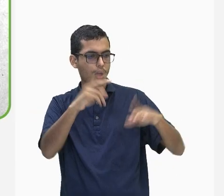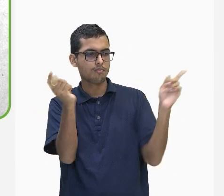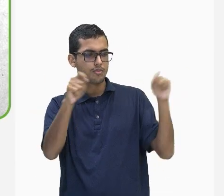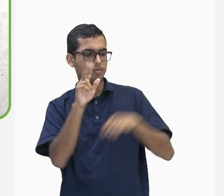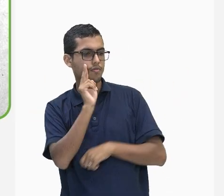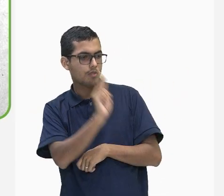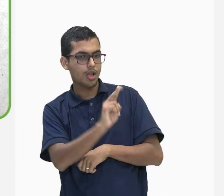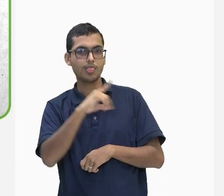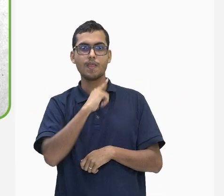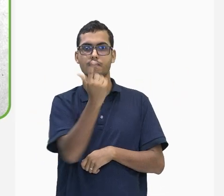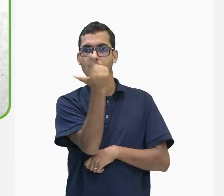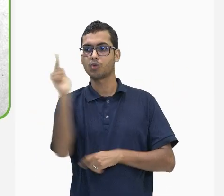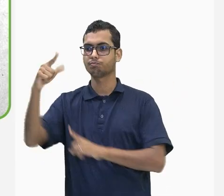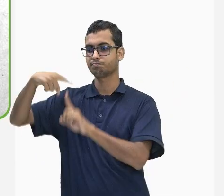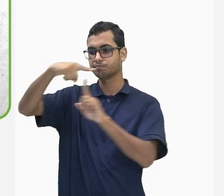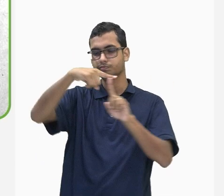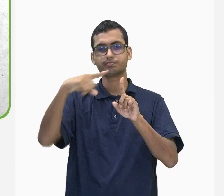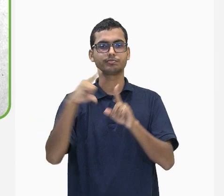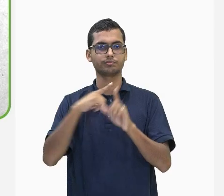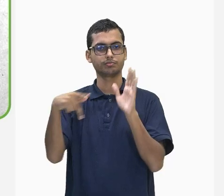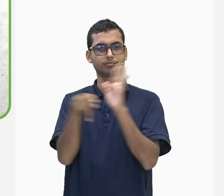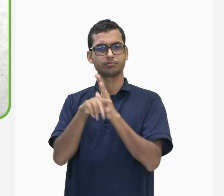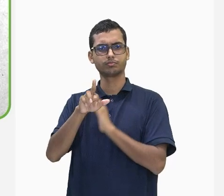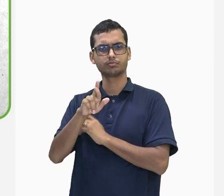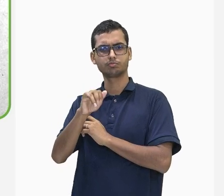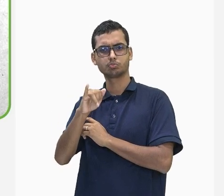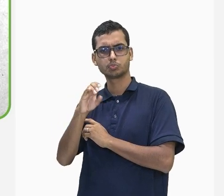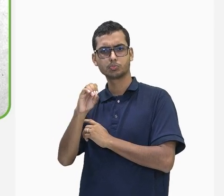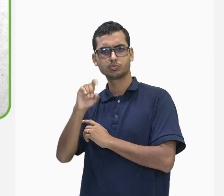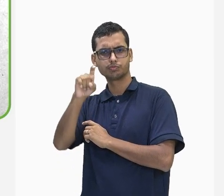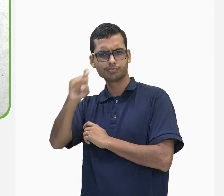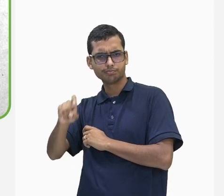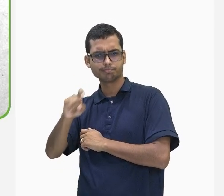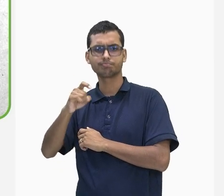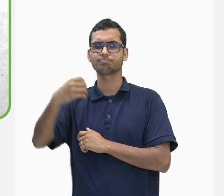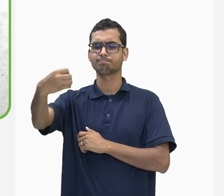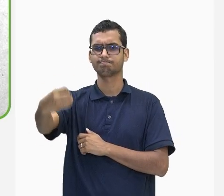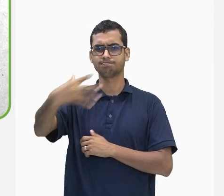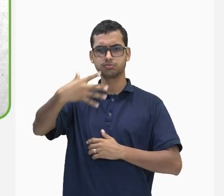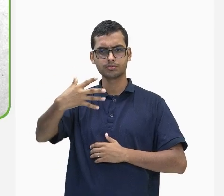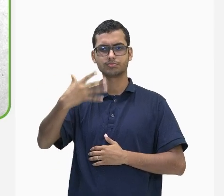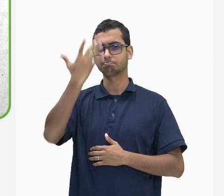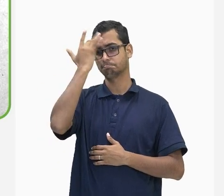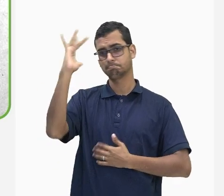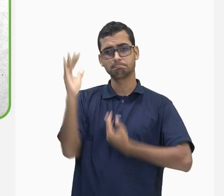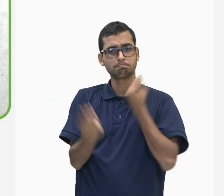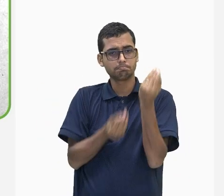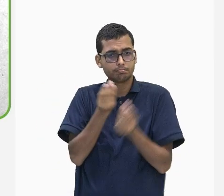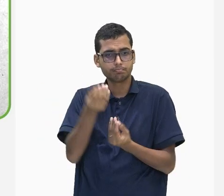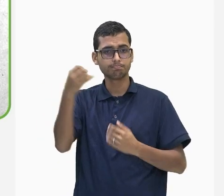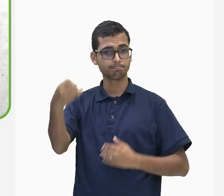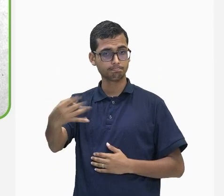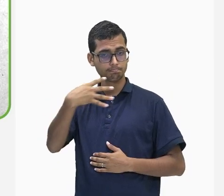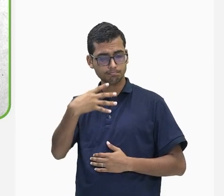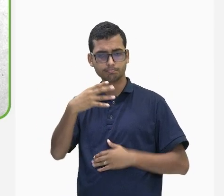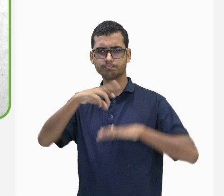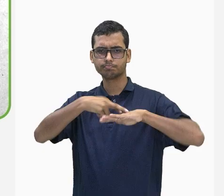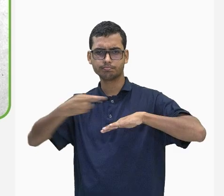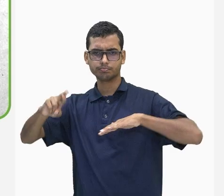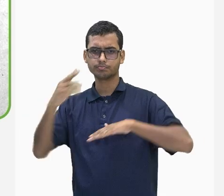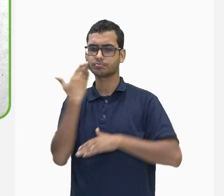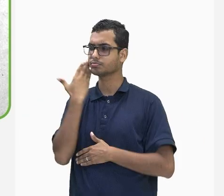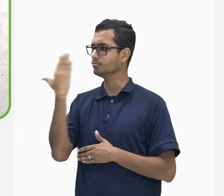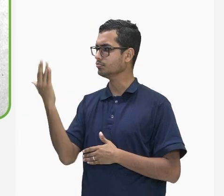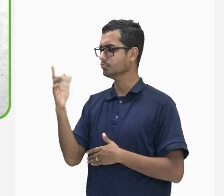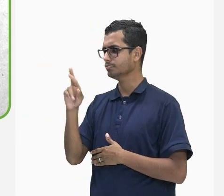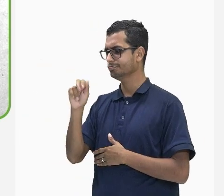aí detectar a presença de raio-x. Como ele não sabia ao certo do que se tratava, ele chamou essa radiação de